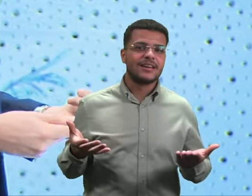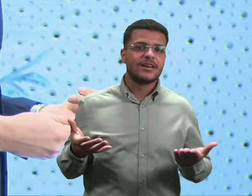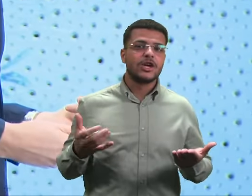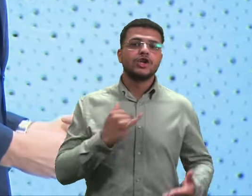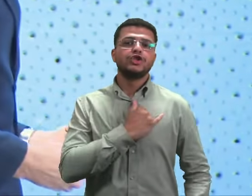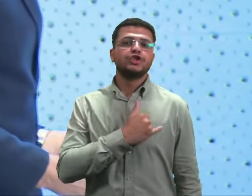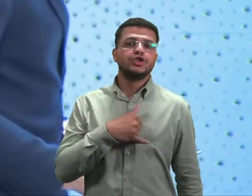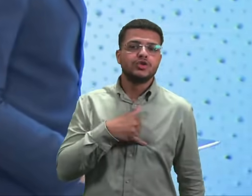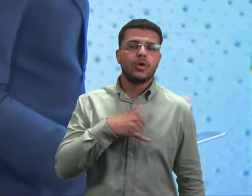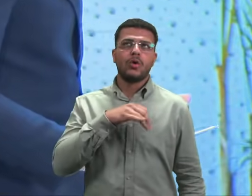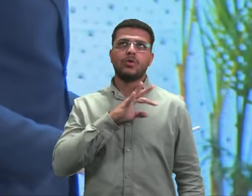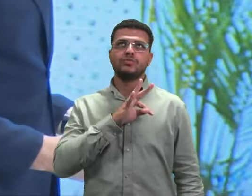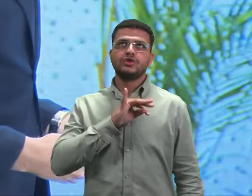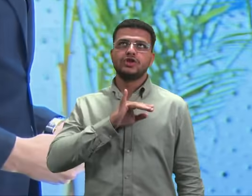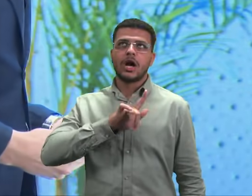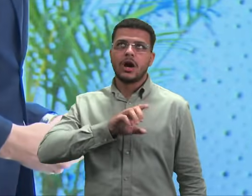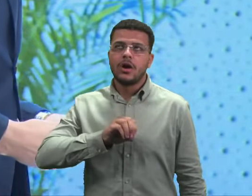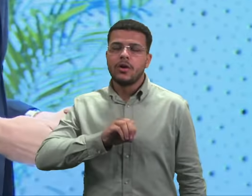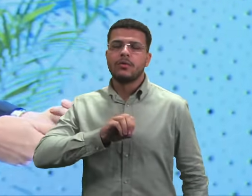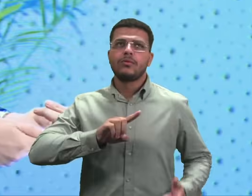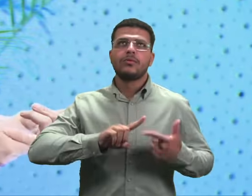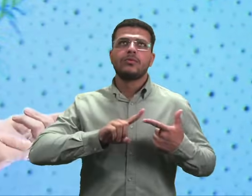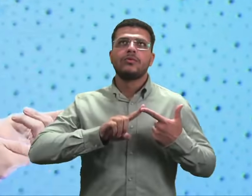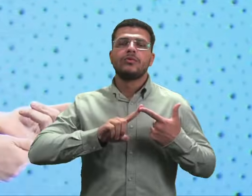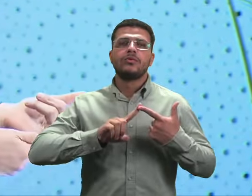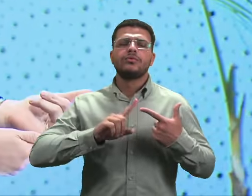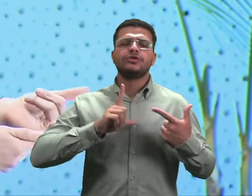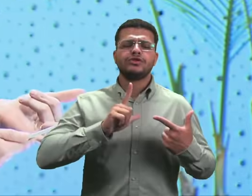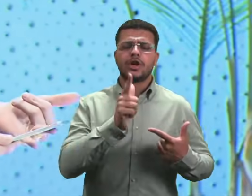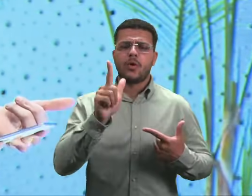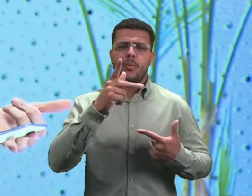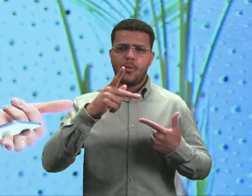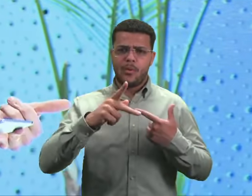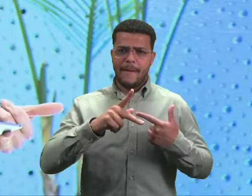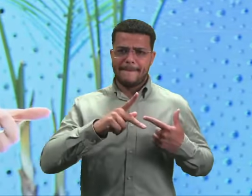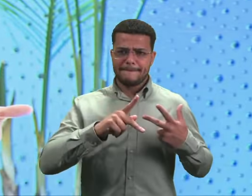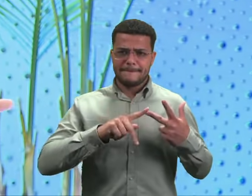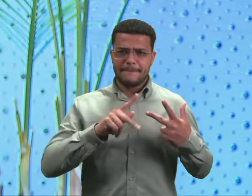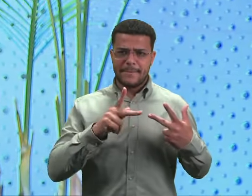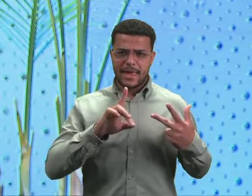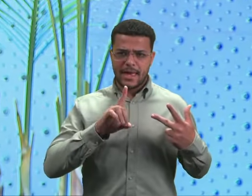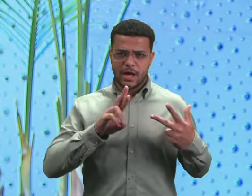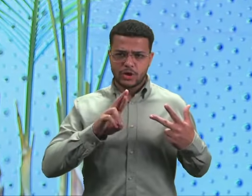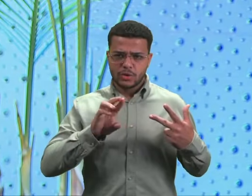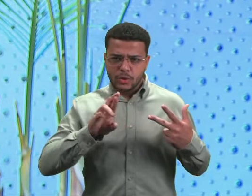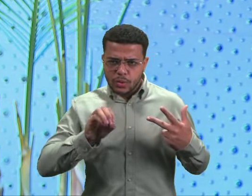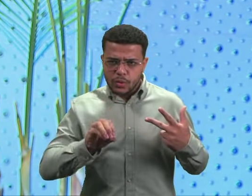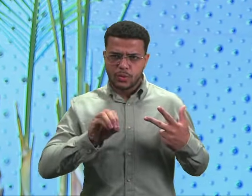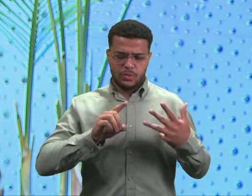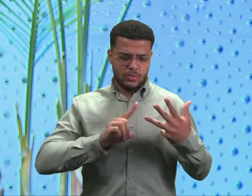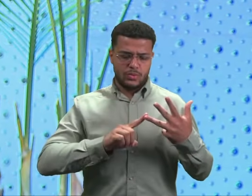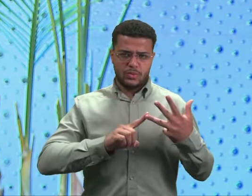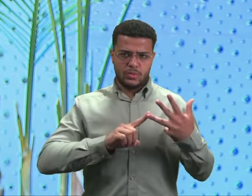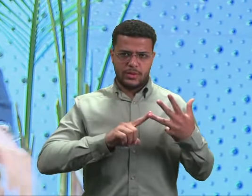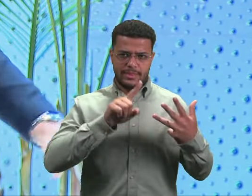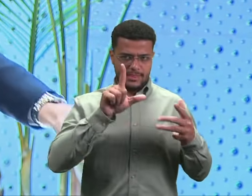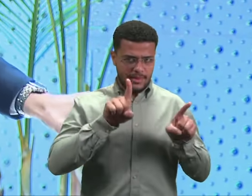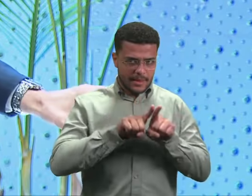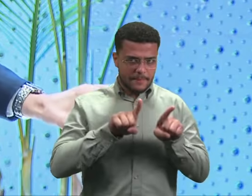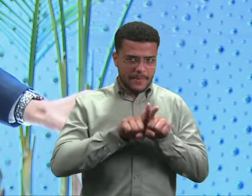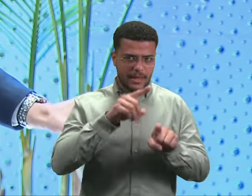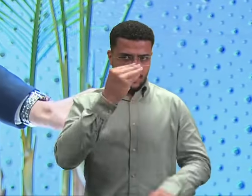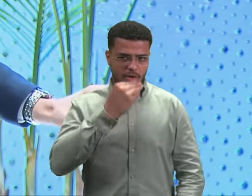João, Tiago e ali também Pedro, João e Tiago também não negaram, traíram Jesus quando Jesus